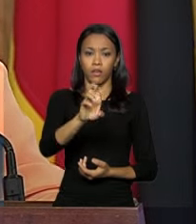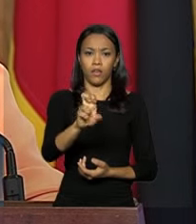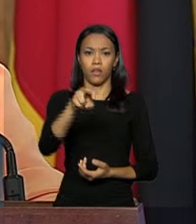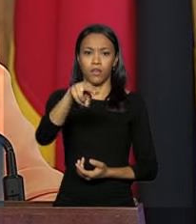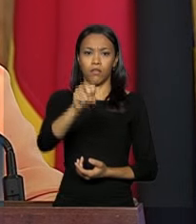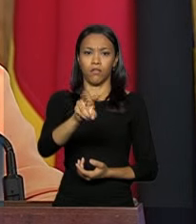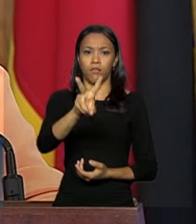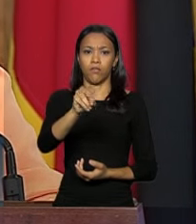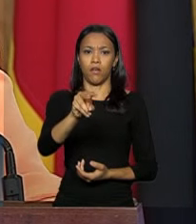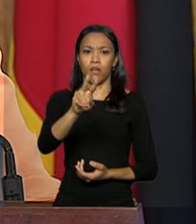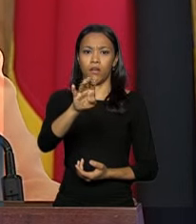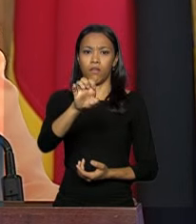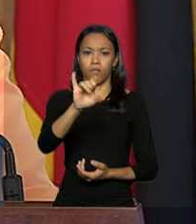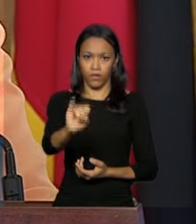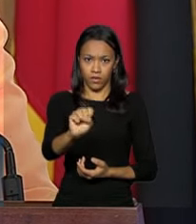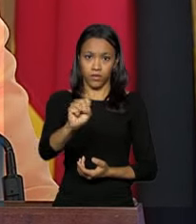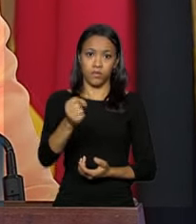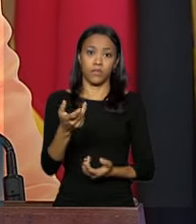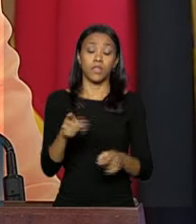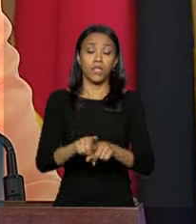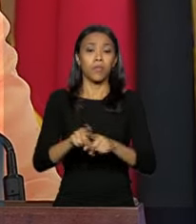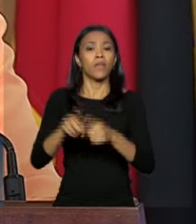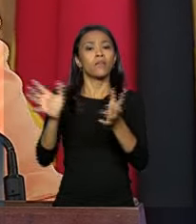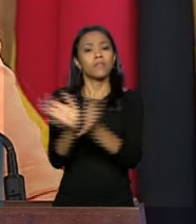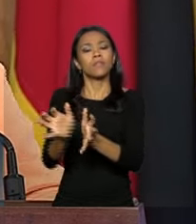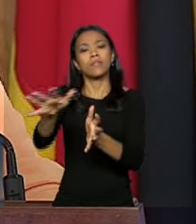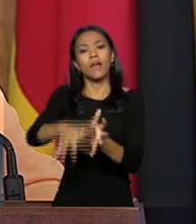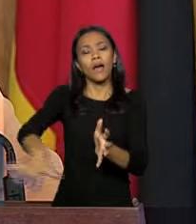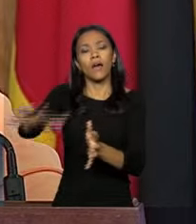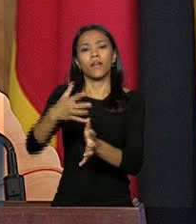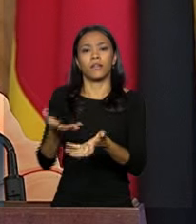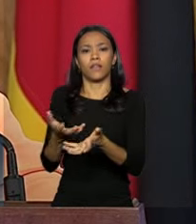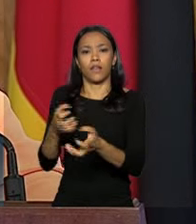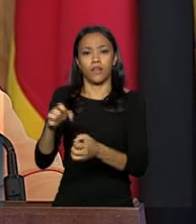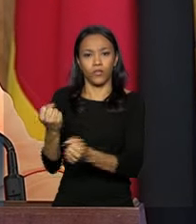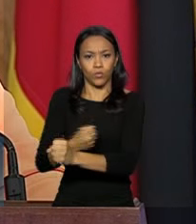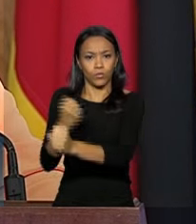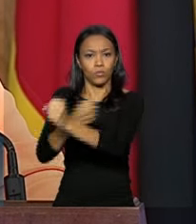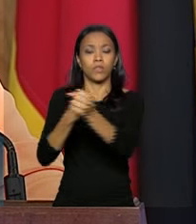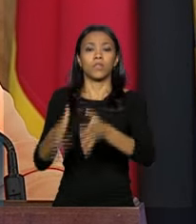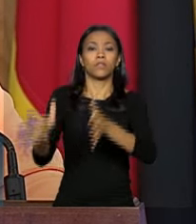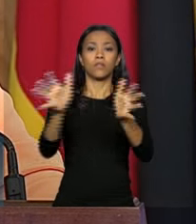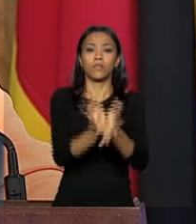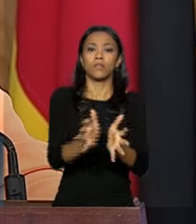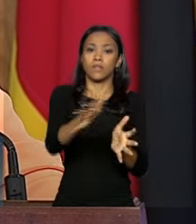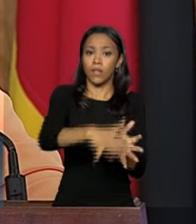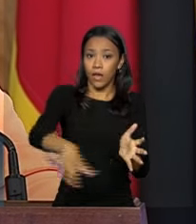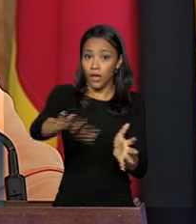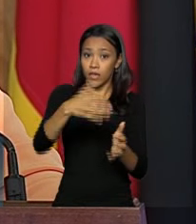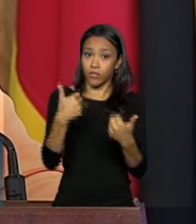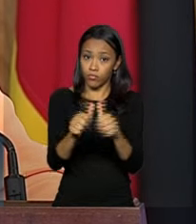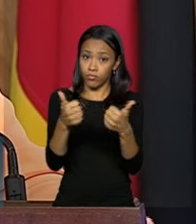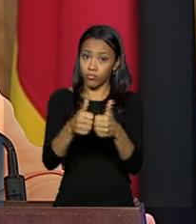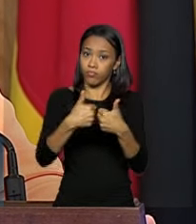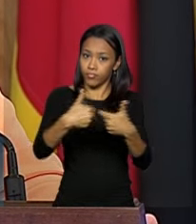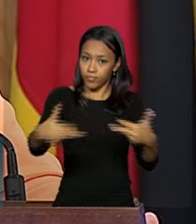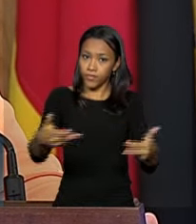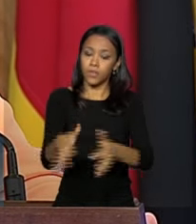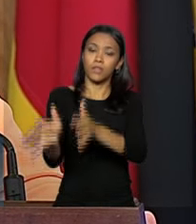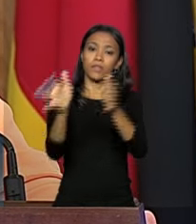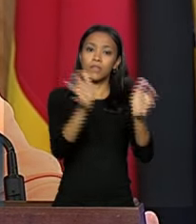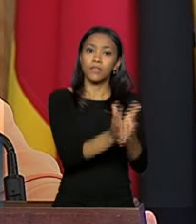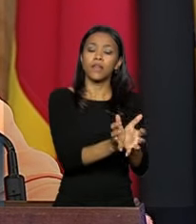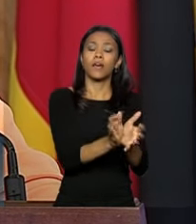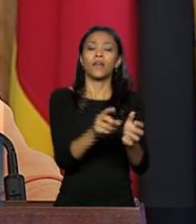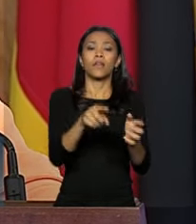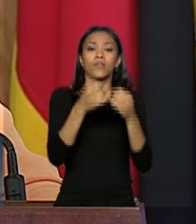No que respeita à infraestrutura dos transportes, dos portos, mas também da infraestrutura energética, por